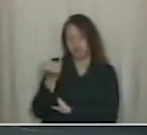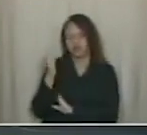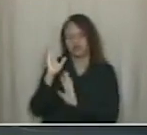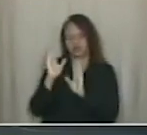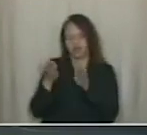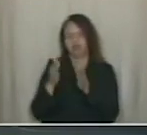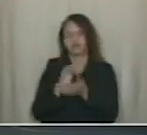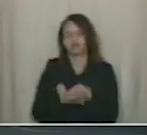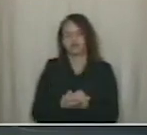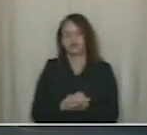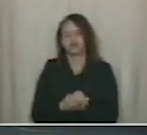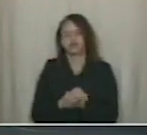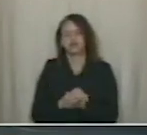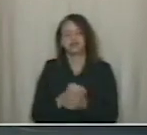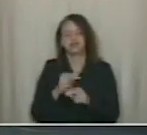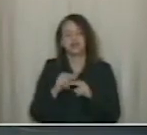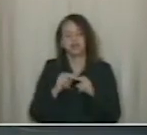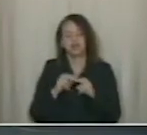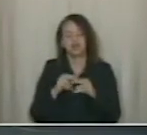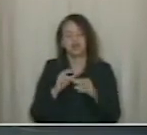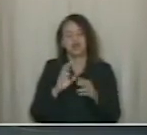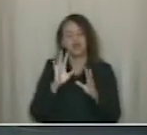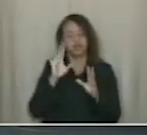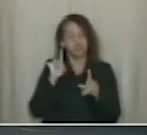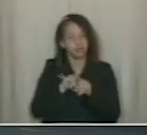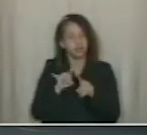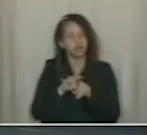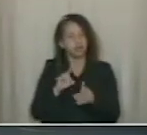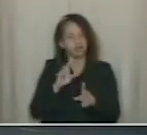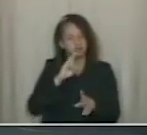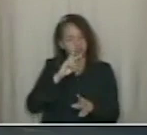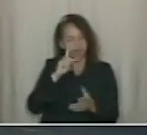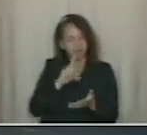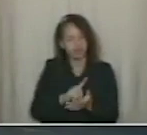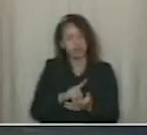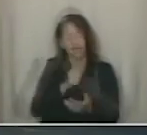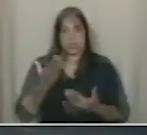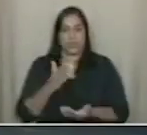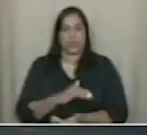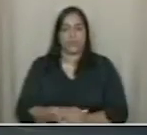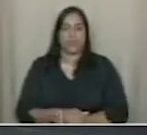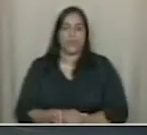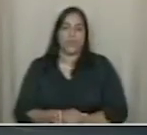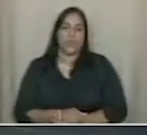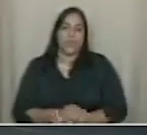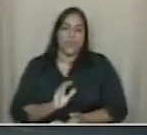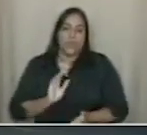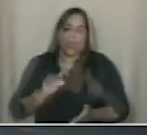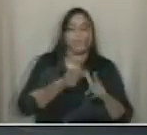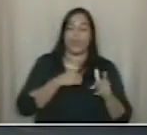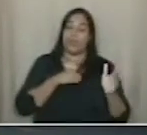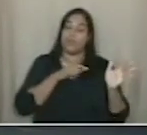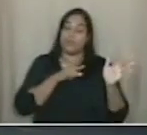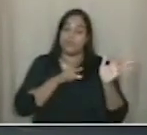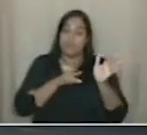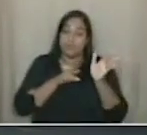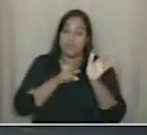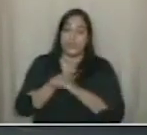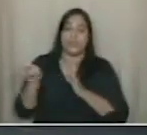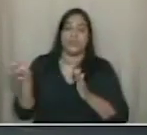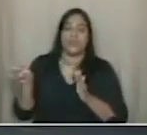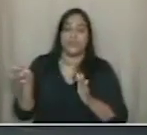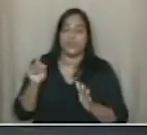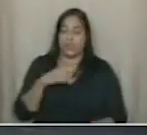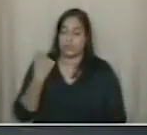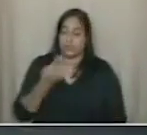nesse valor, porém eu quero aqui reafirmar que ainda é insuficiente. O último requerimento é a necessidade de